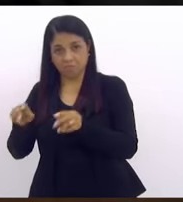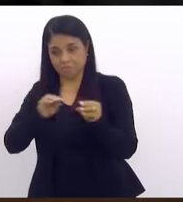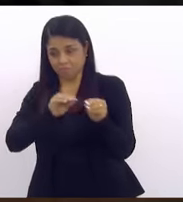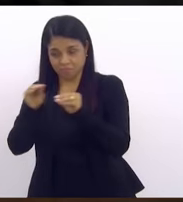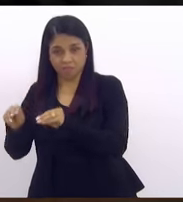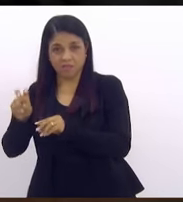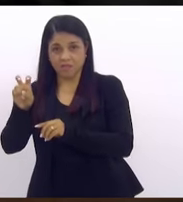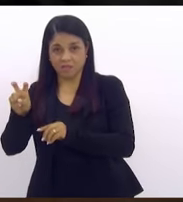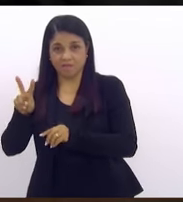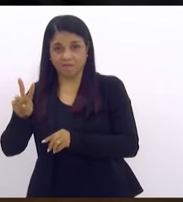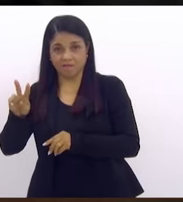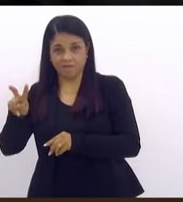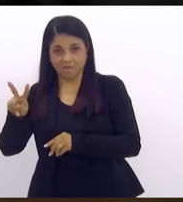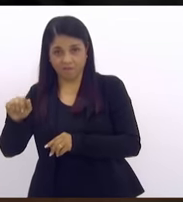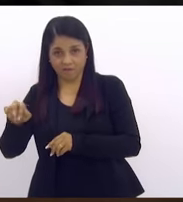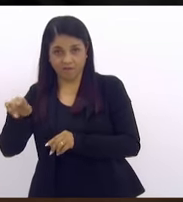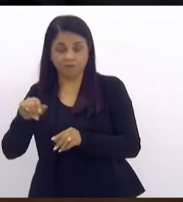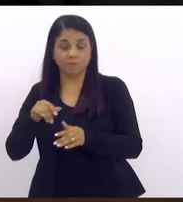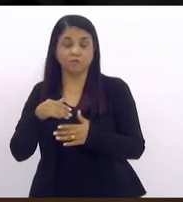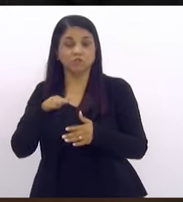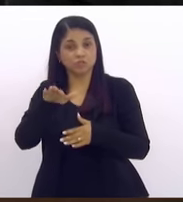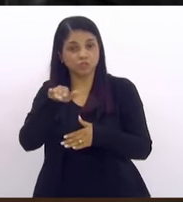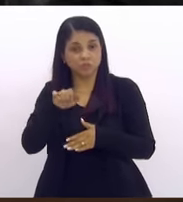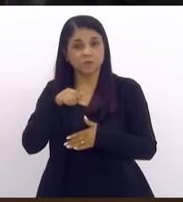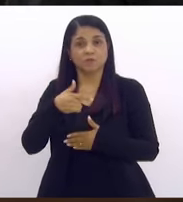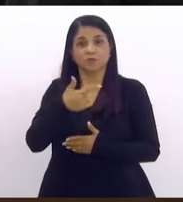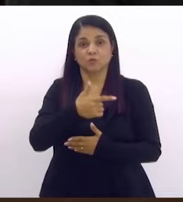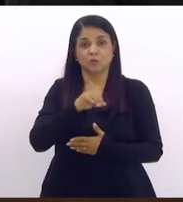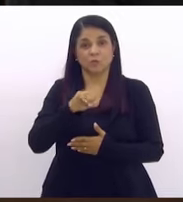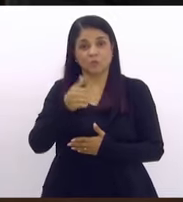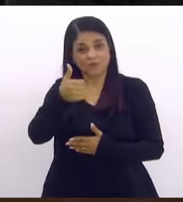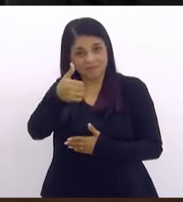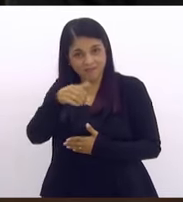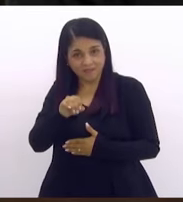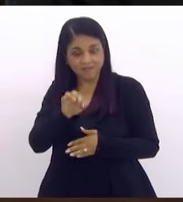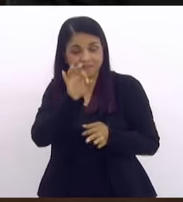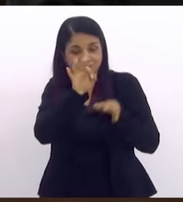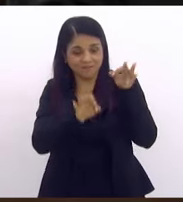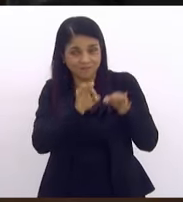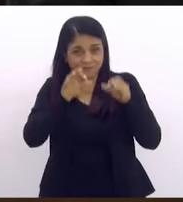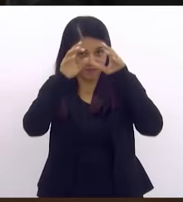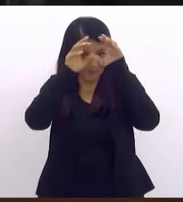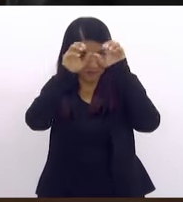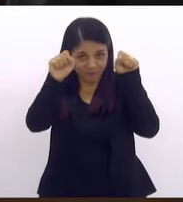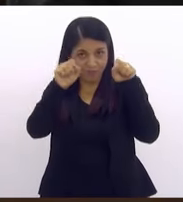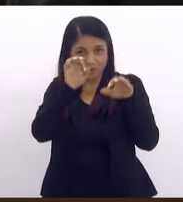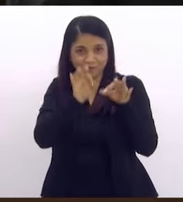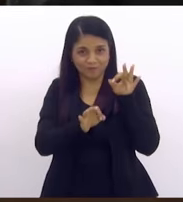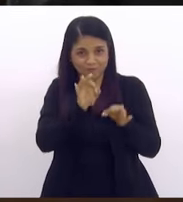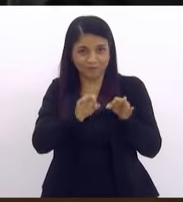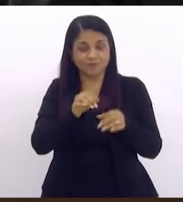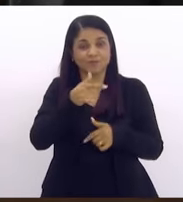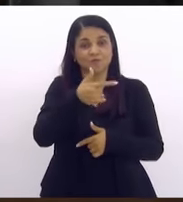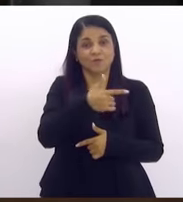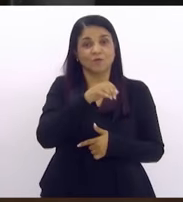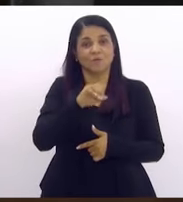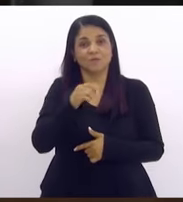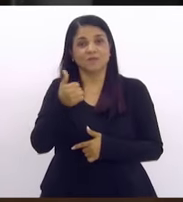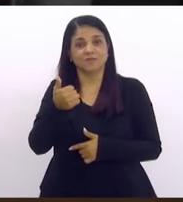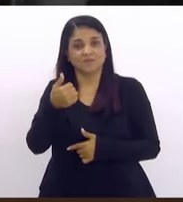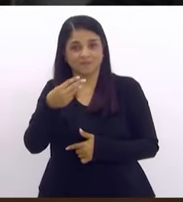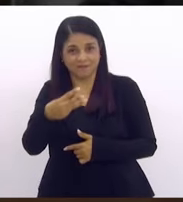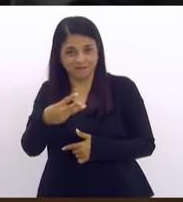convocado em 2010 para atuar no tribunal para o qual foi definitivamente promovido em 2013 a